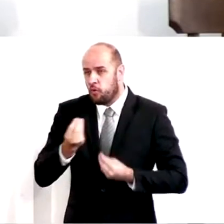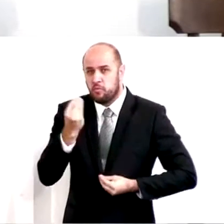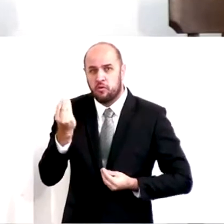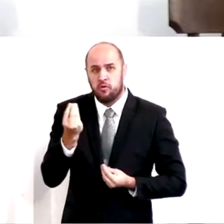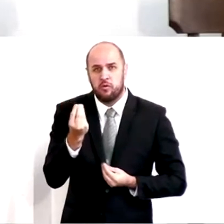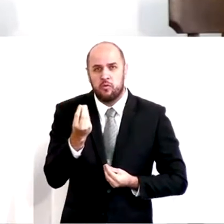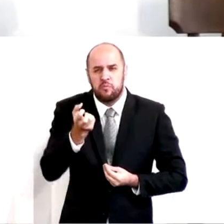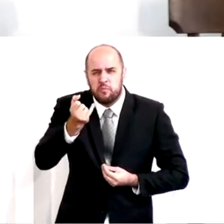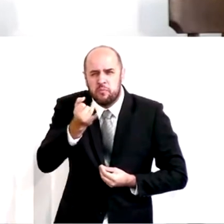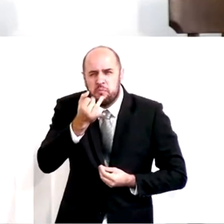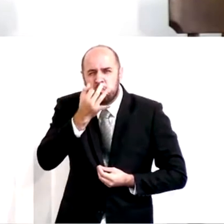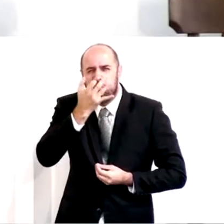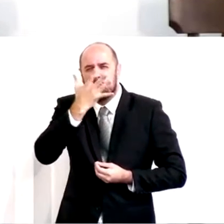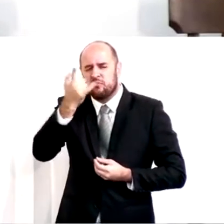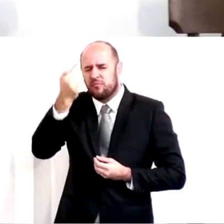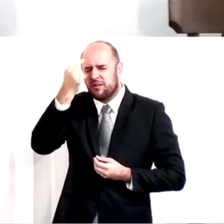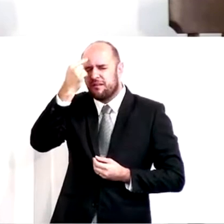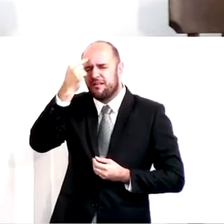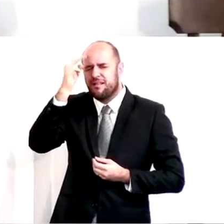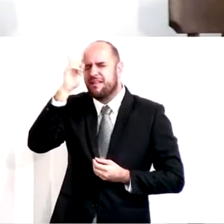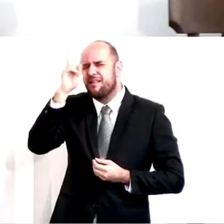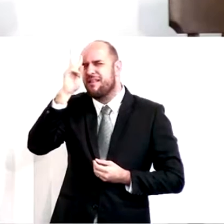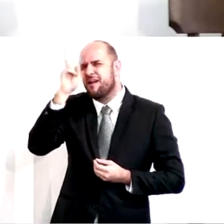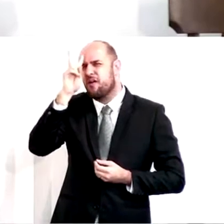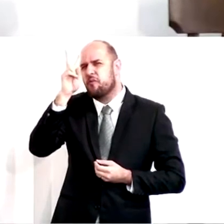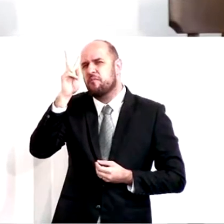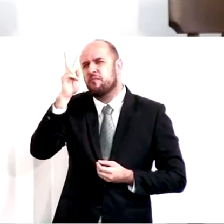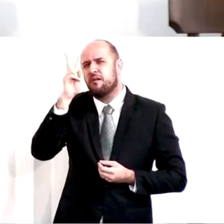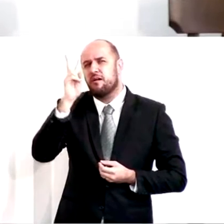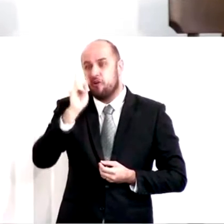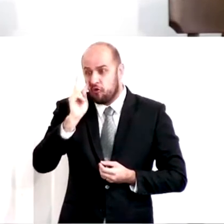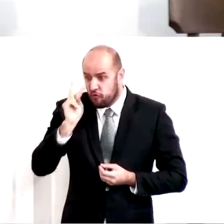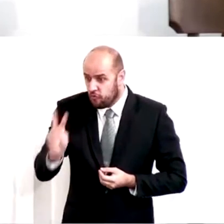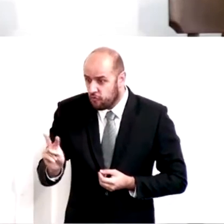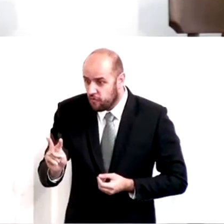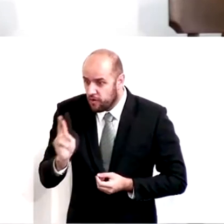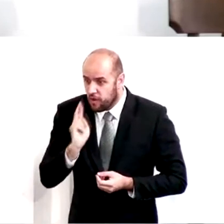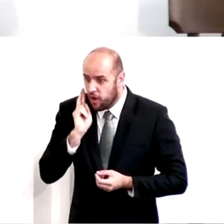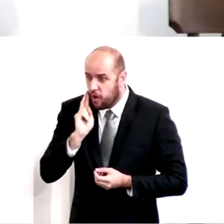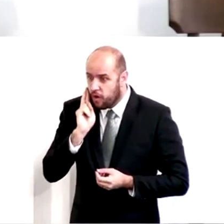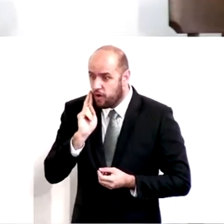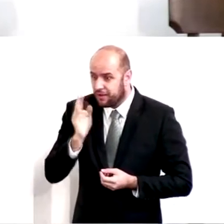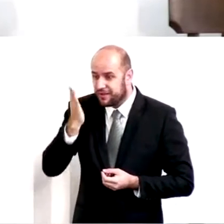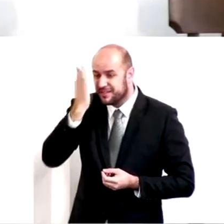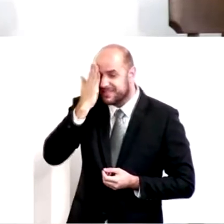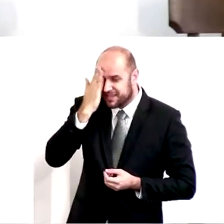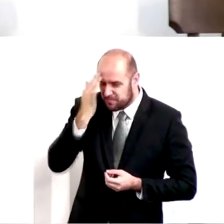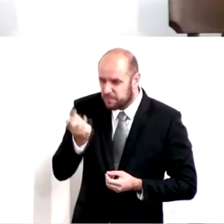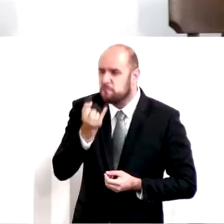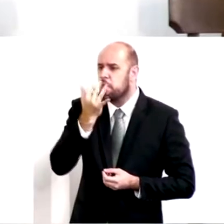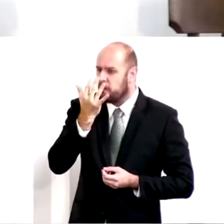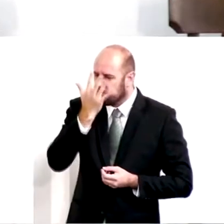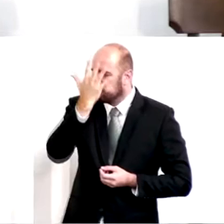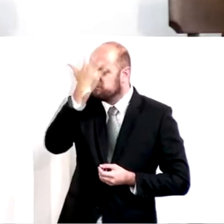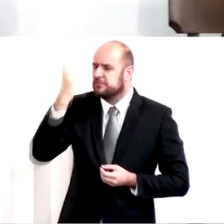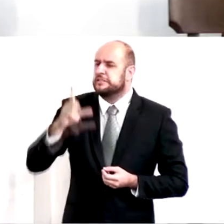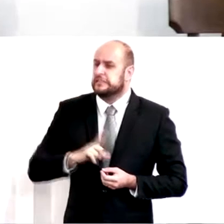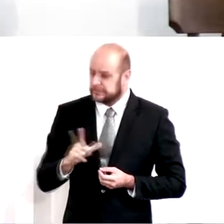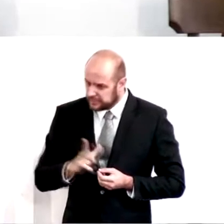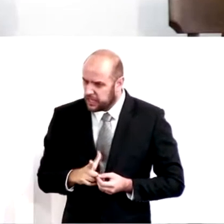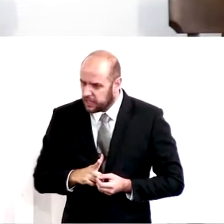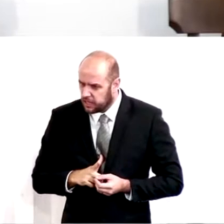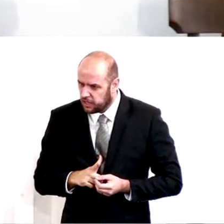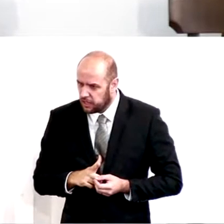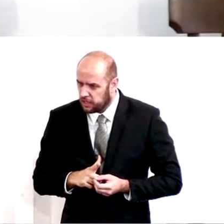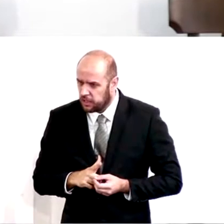perfume que está na minha cabeça, eu vejo a flor, eu sei que ela tem um perfume, e eu